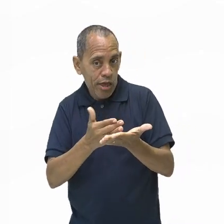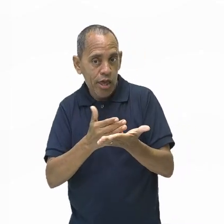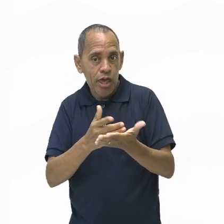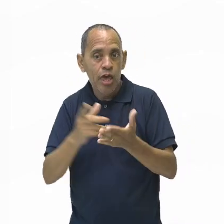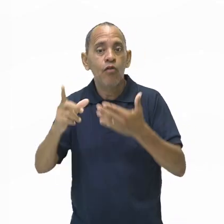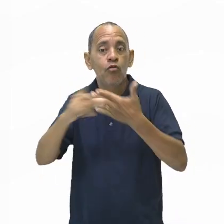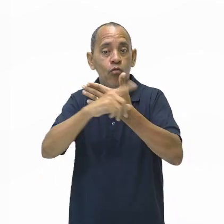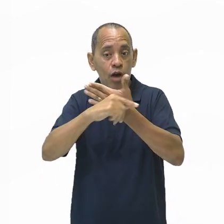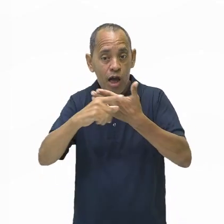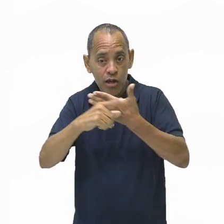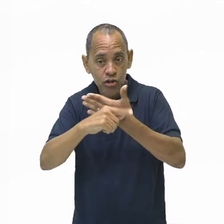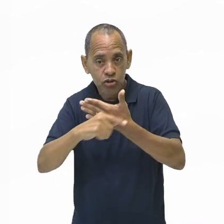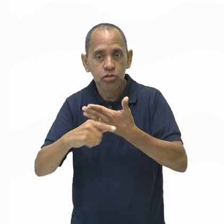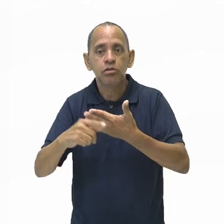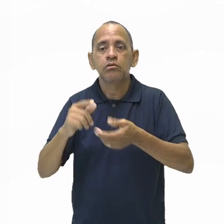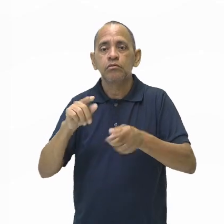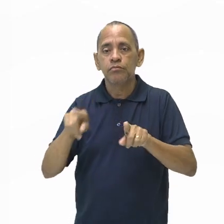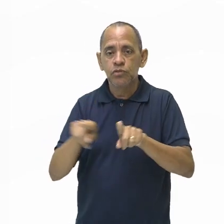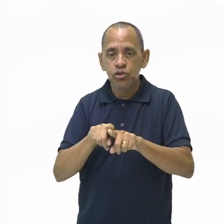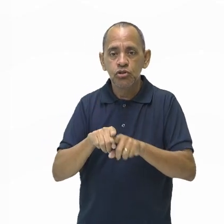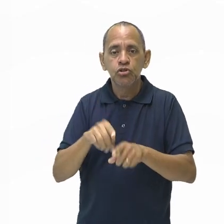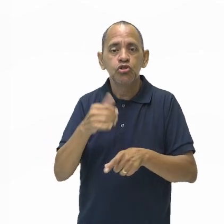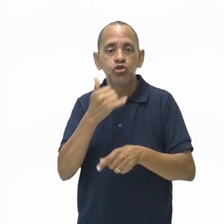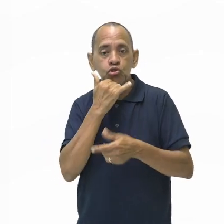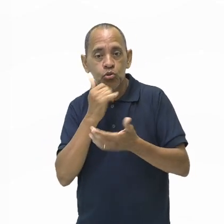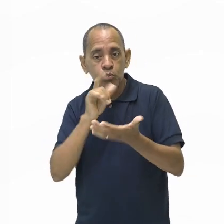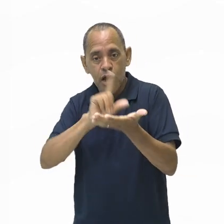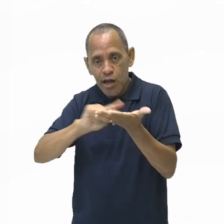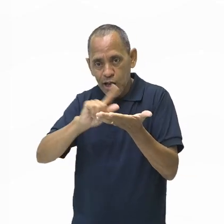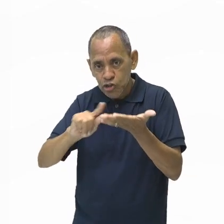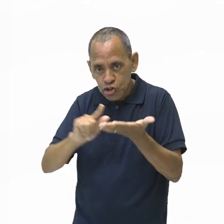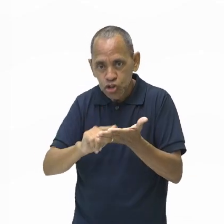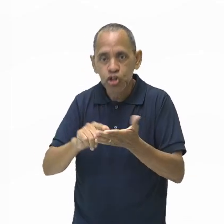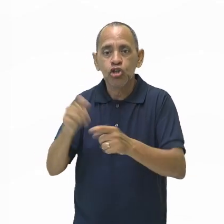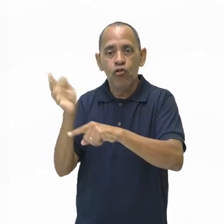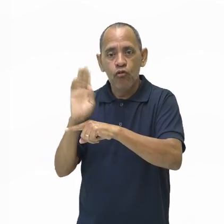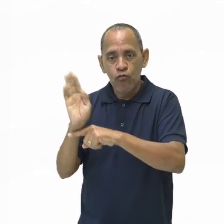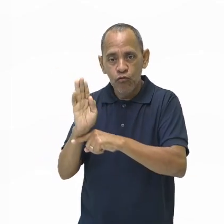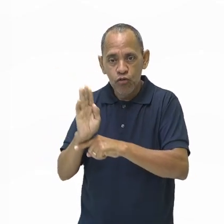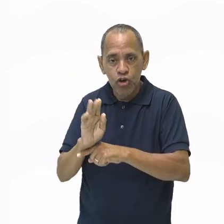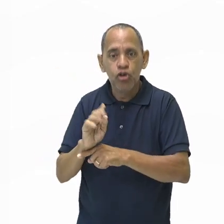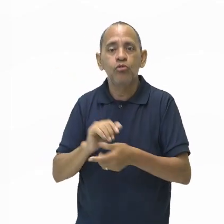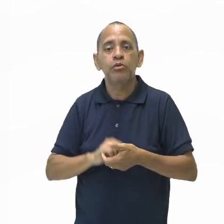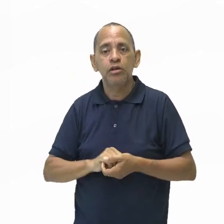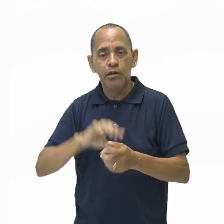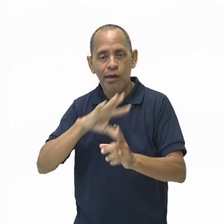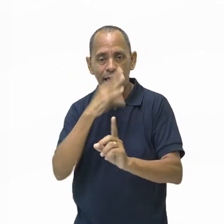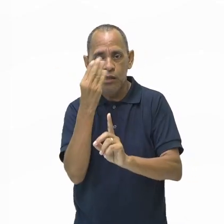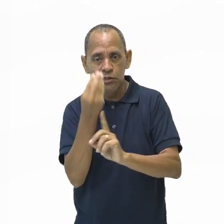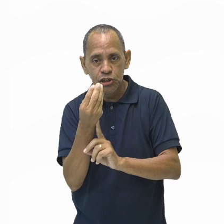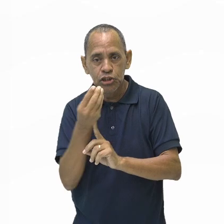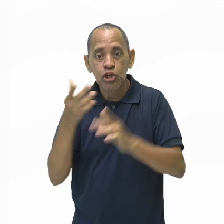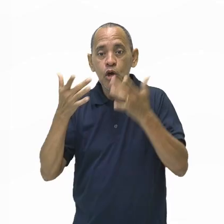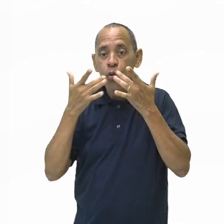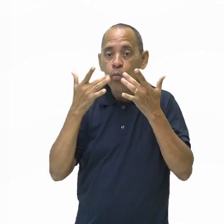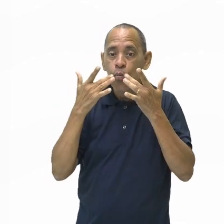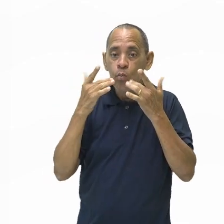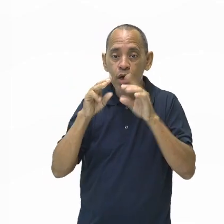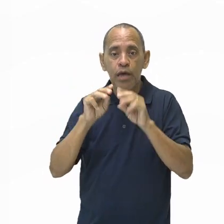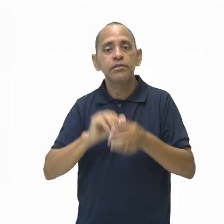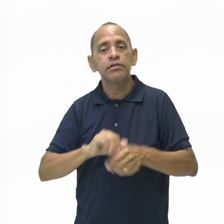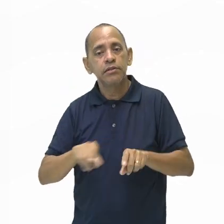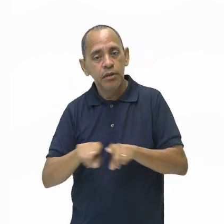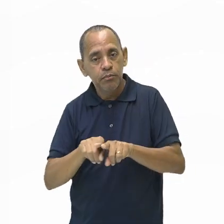artigo, filme, série, documentário, exposição de artes, peça teatral, a apresentação